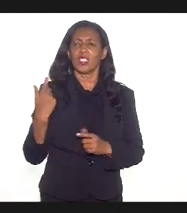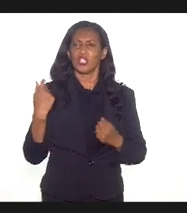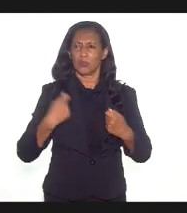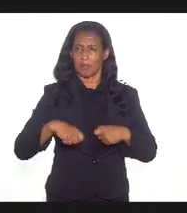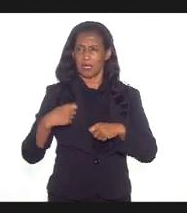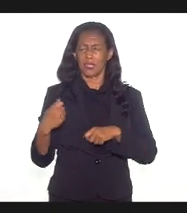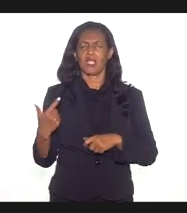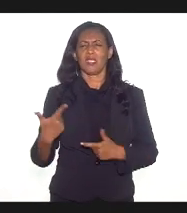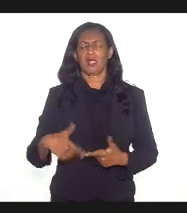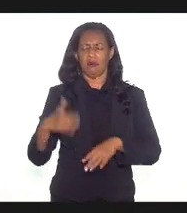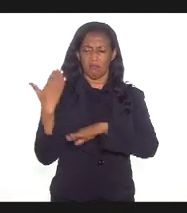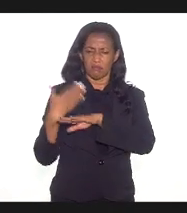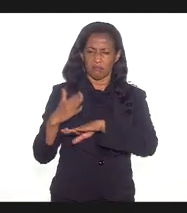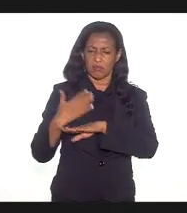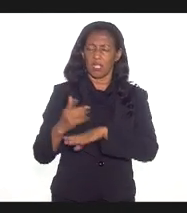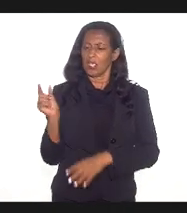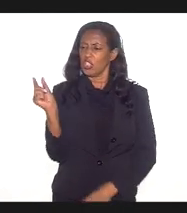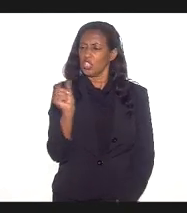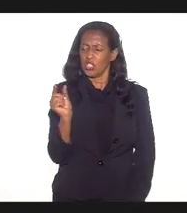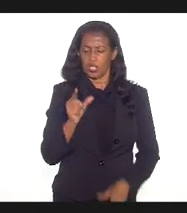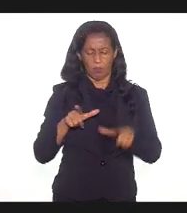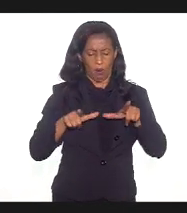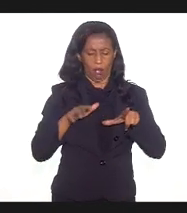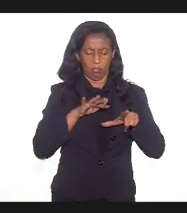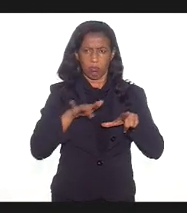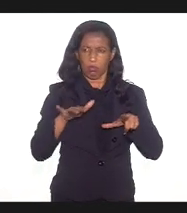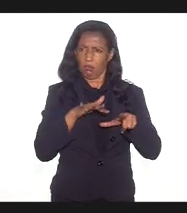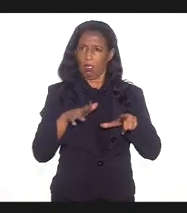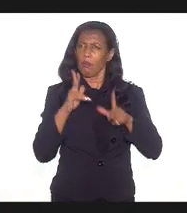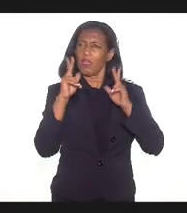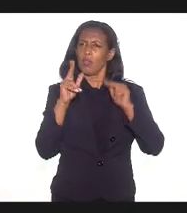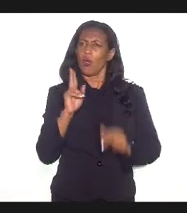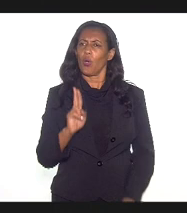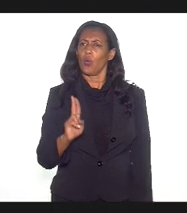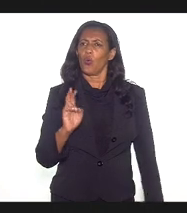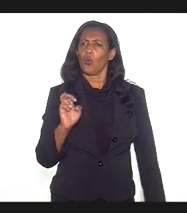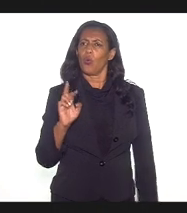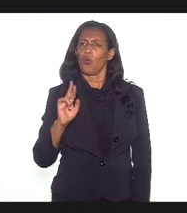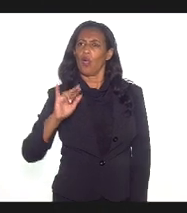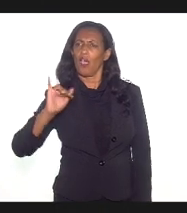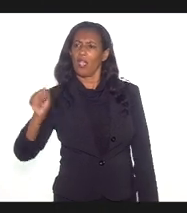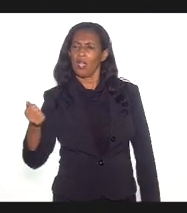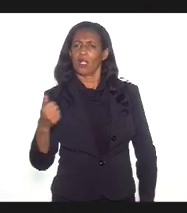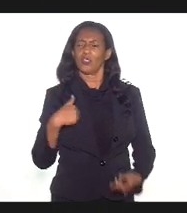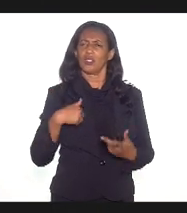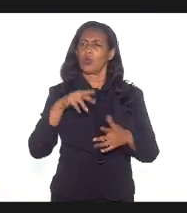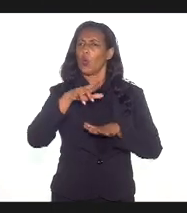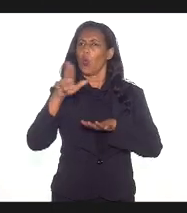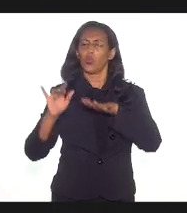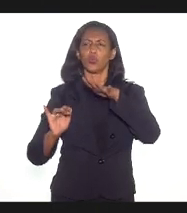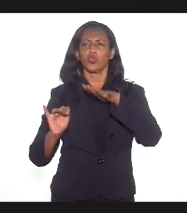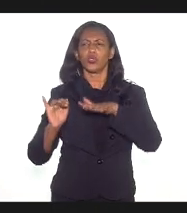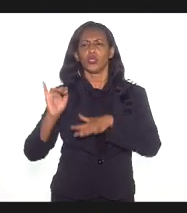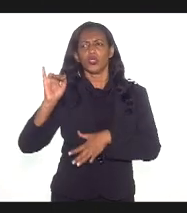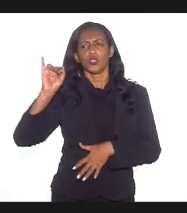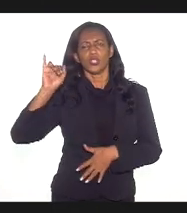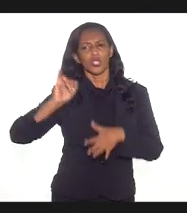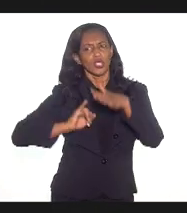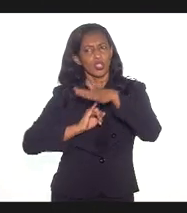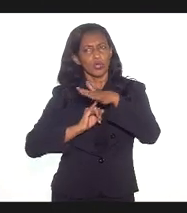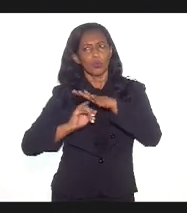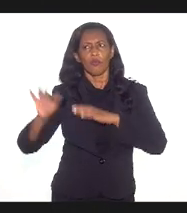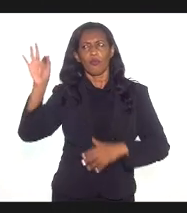desses tablets, a gente precisa desses chips, assim como fez a UERJ, assim como fez a UENF, assim como fez o Instituto Federal, incluindo